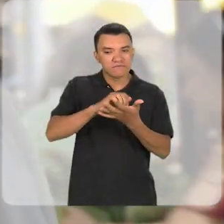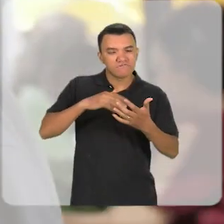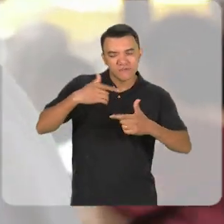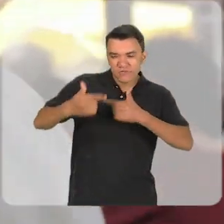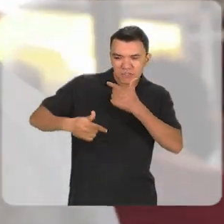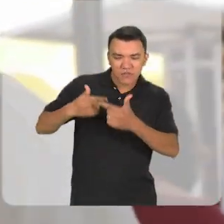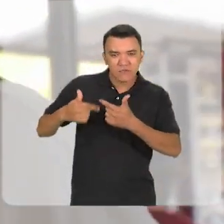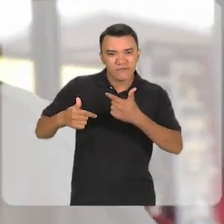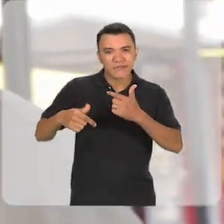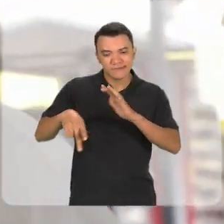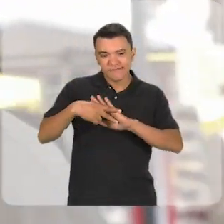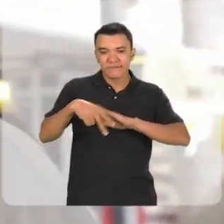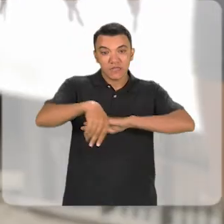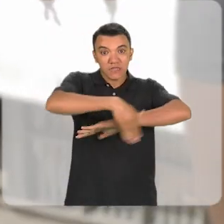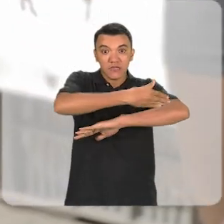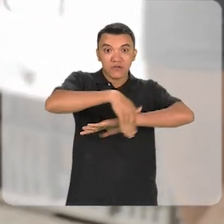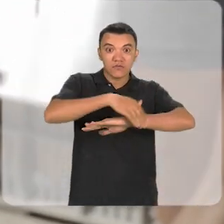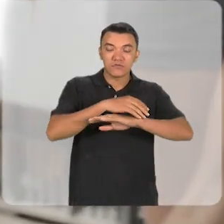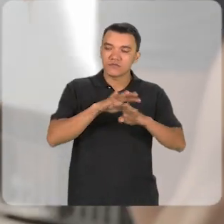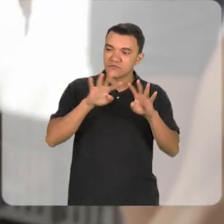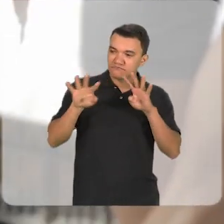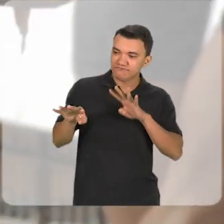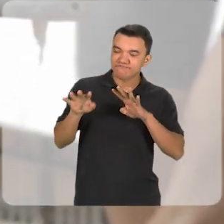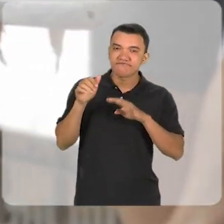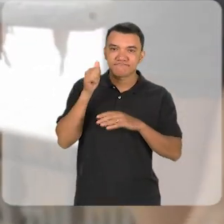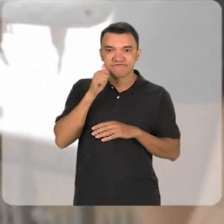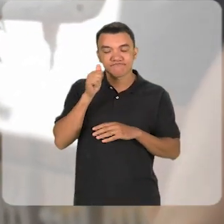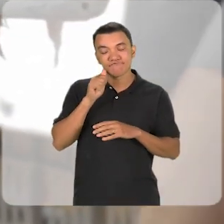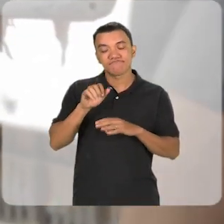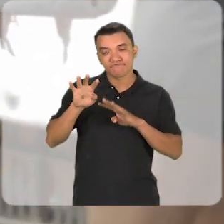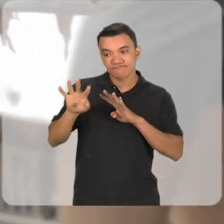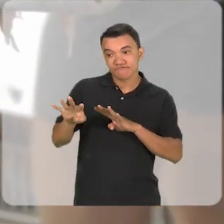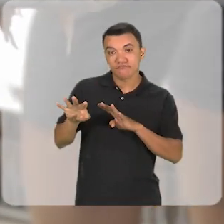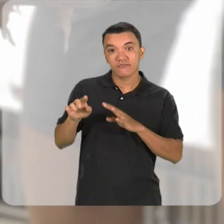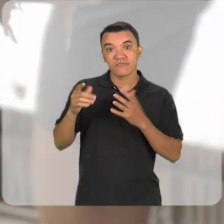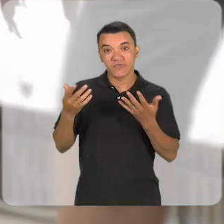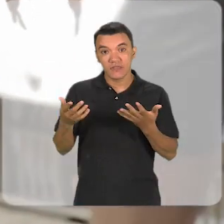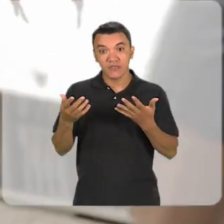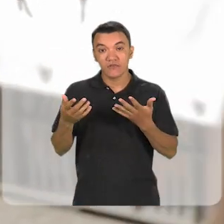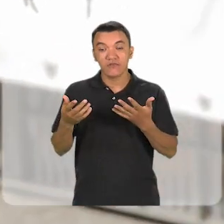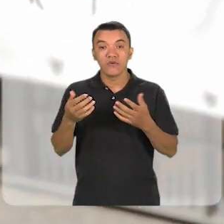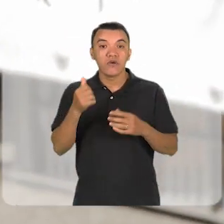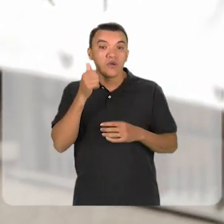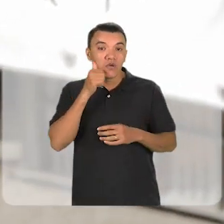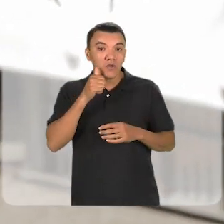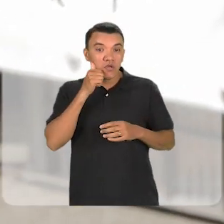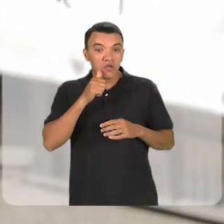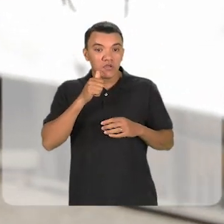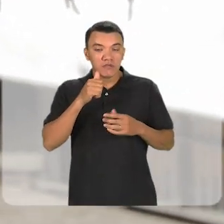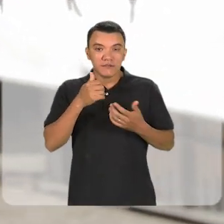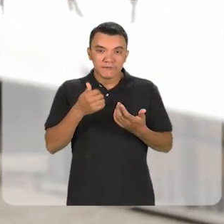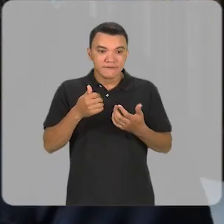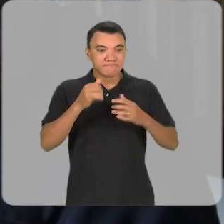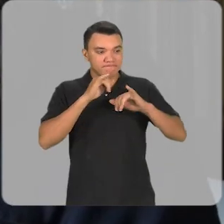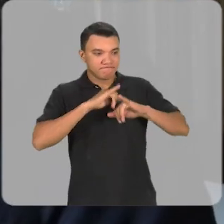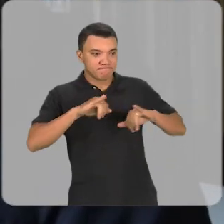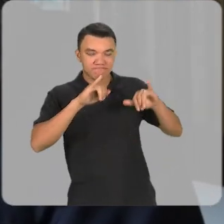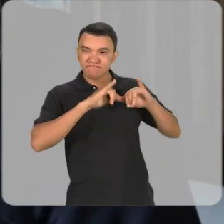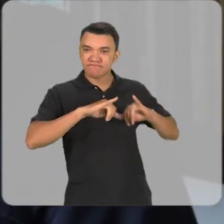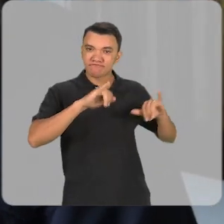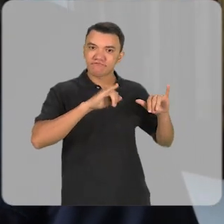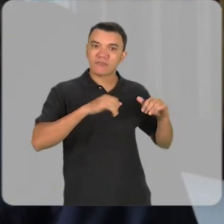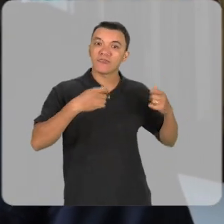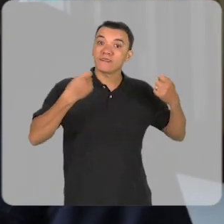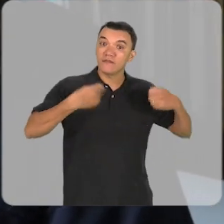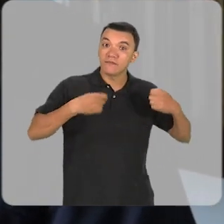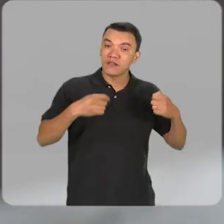da rua, é dar visibilidade às mulheres. Então, as pregoeiras, elas precisam ser melhor conhecidas, elas